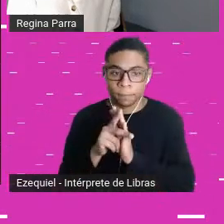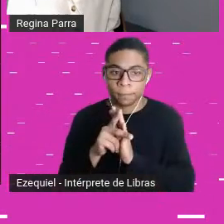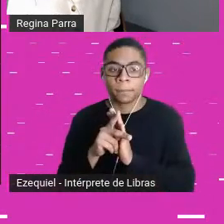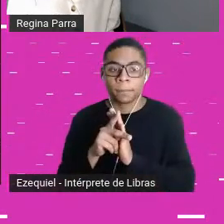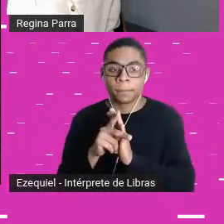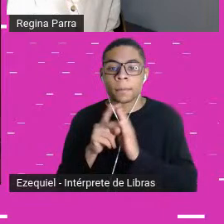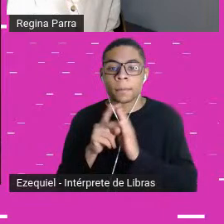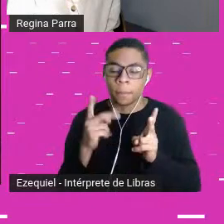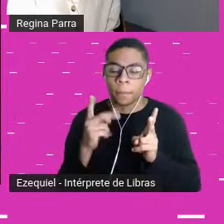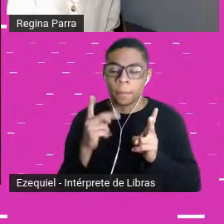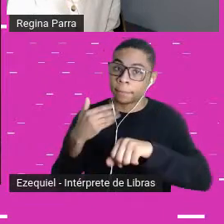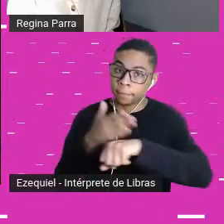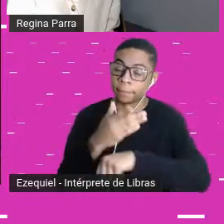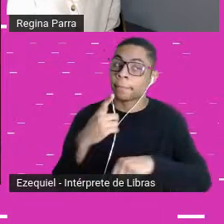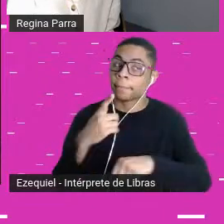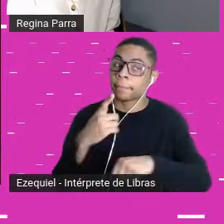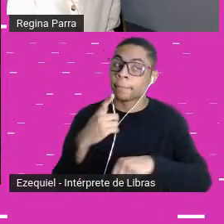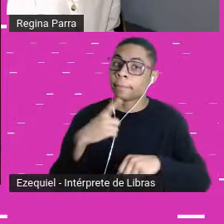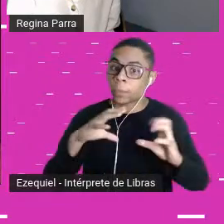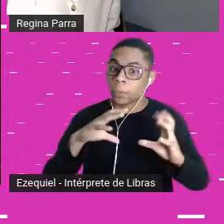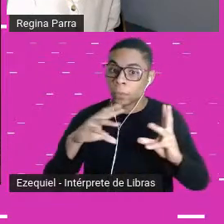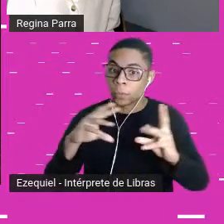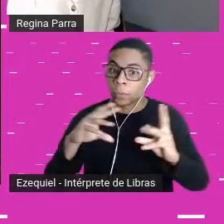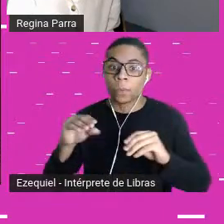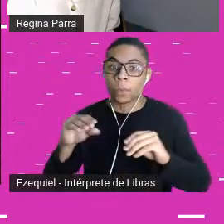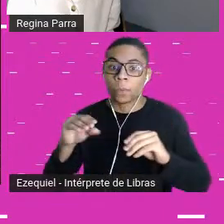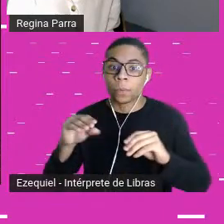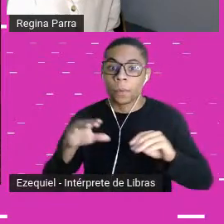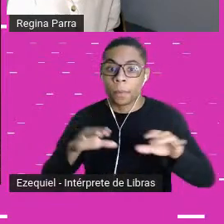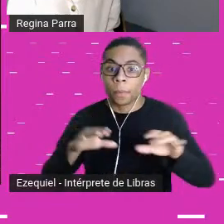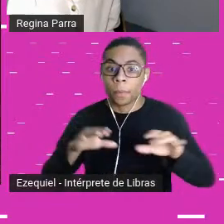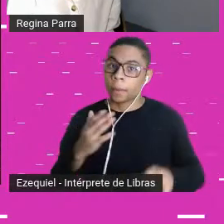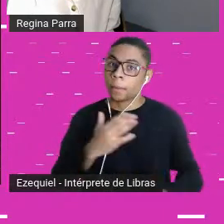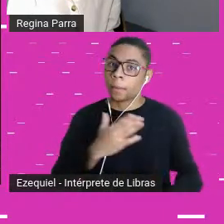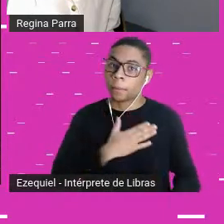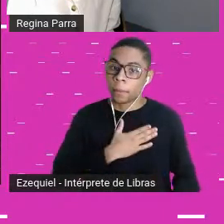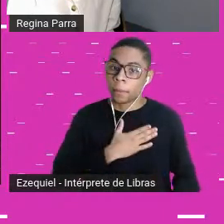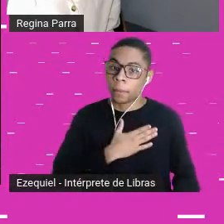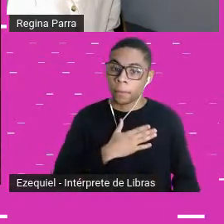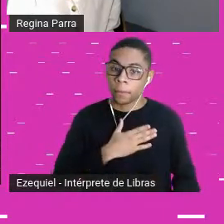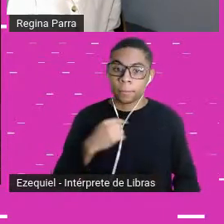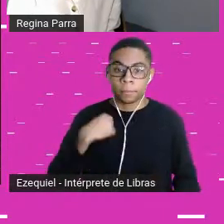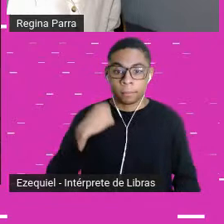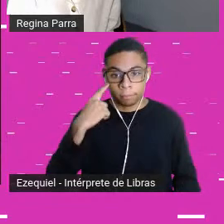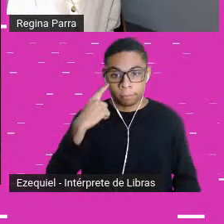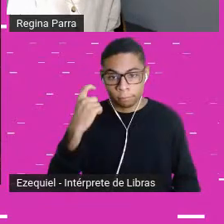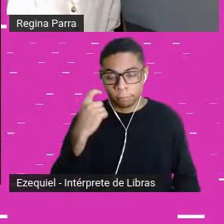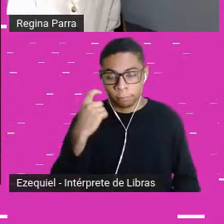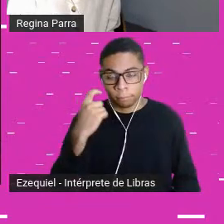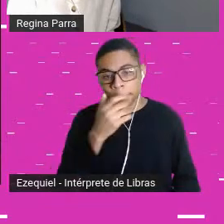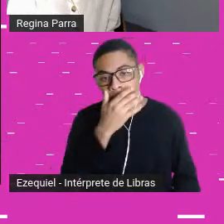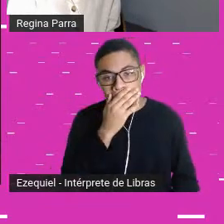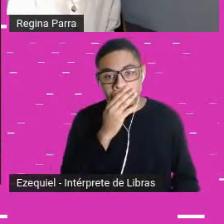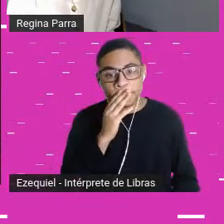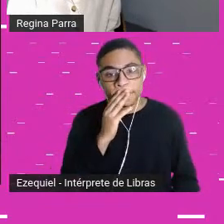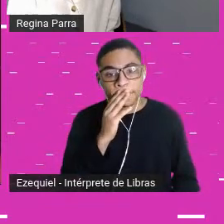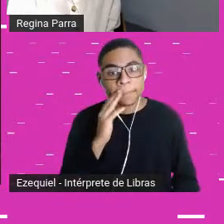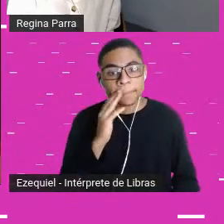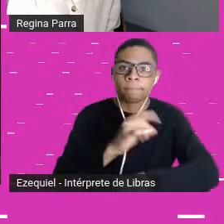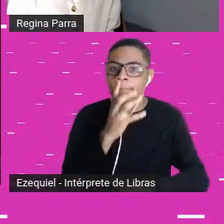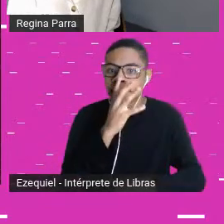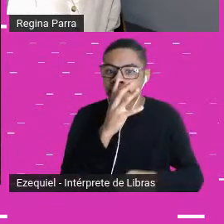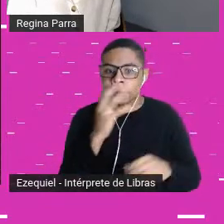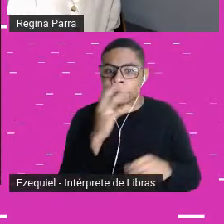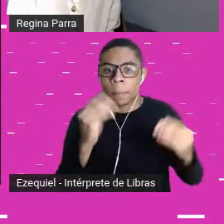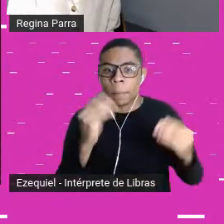Medeia. Eu achava aquela montagem absolutamente incrível e estava, assim,